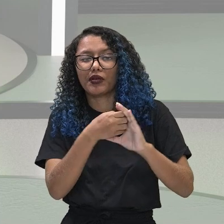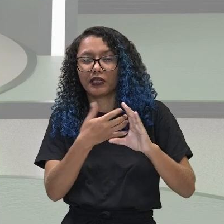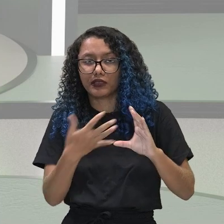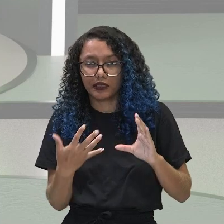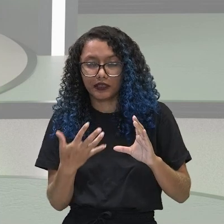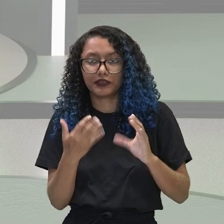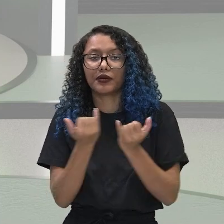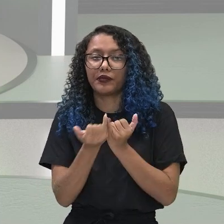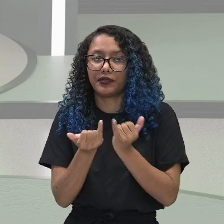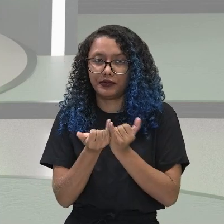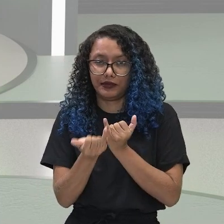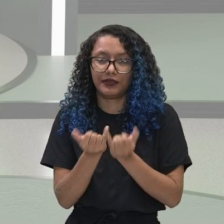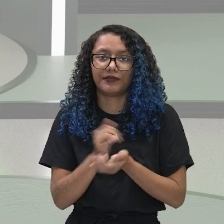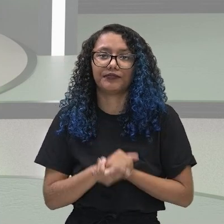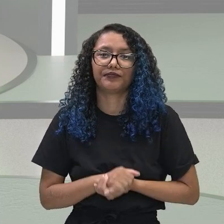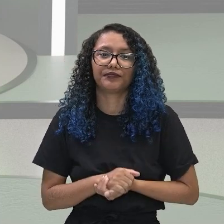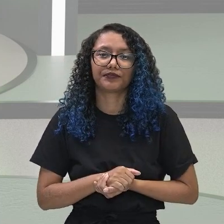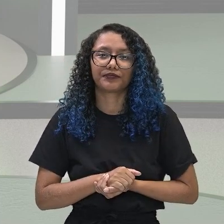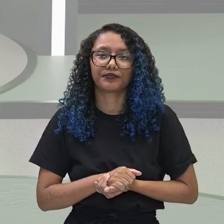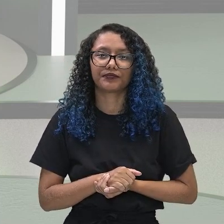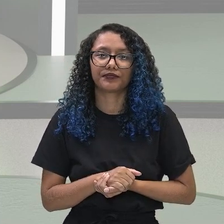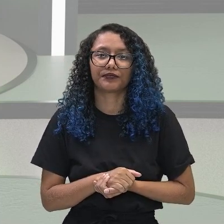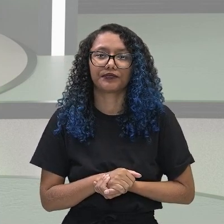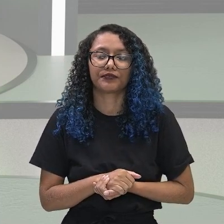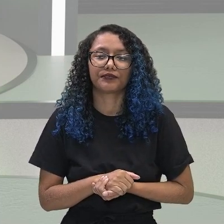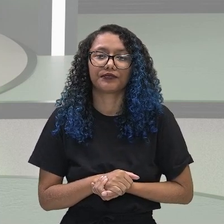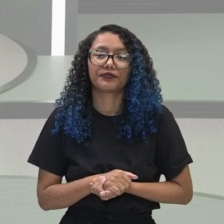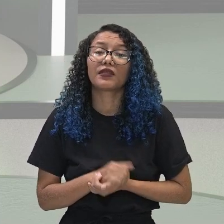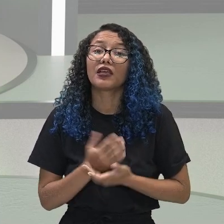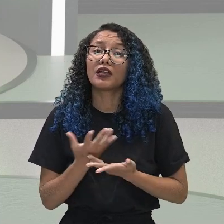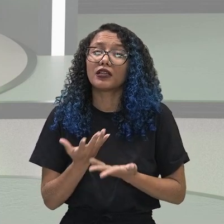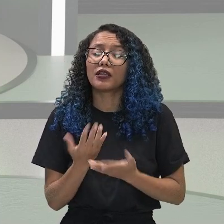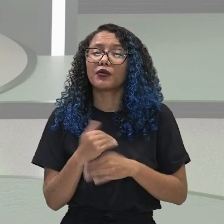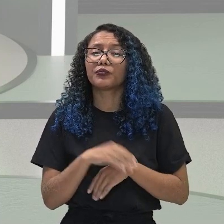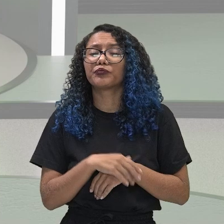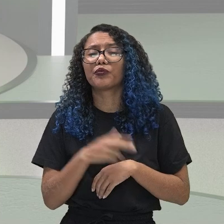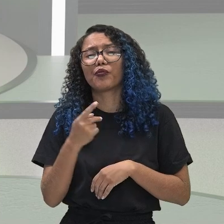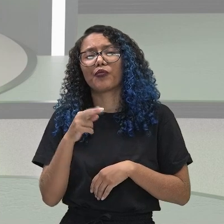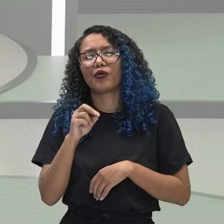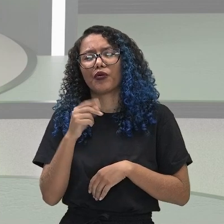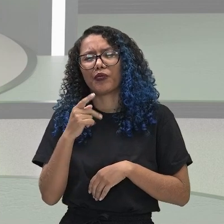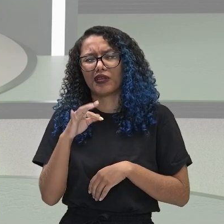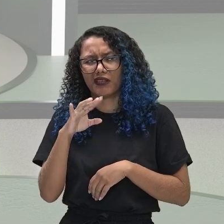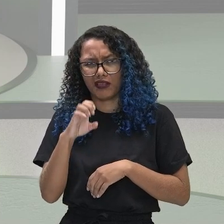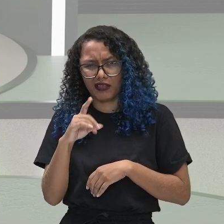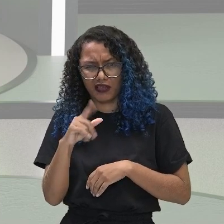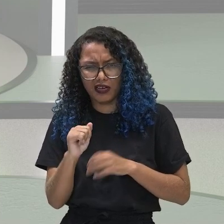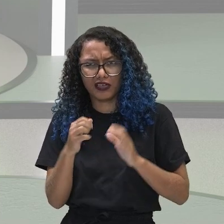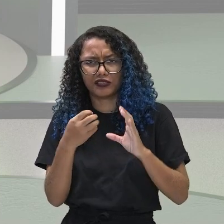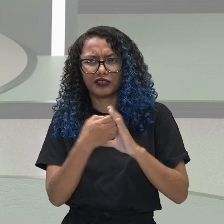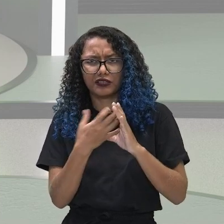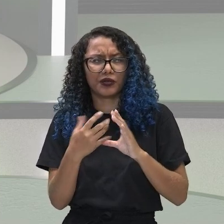características semelhantes. Essas propriedades são chamadas de funcionais,